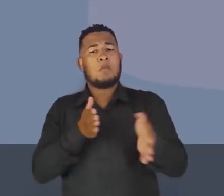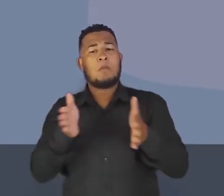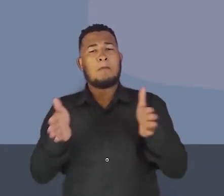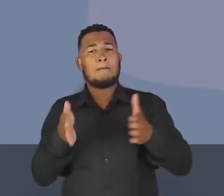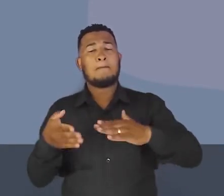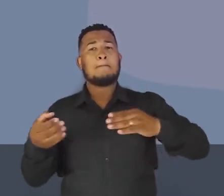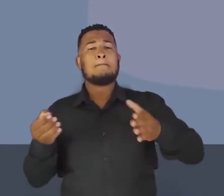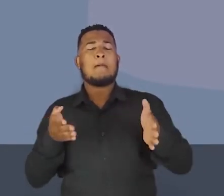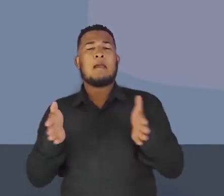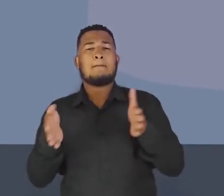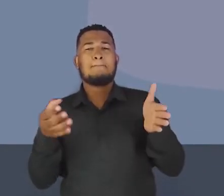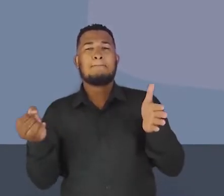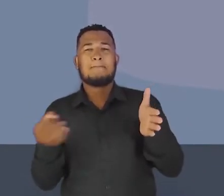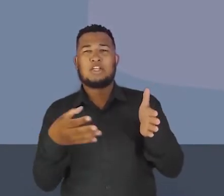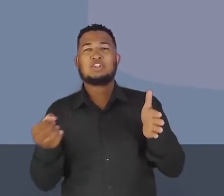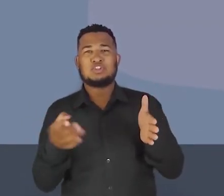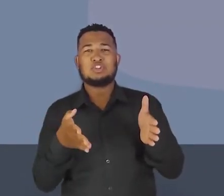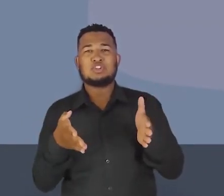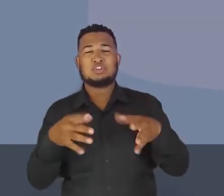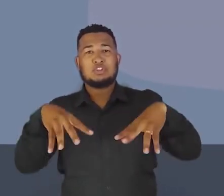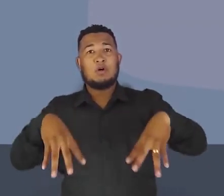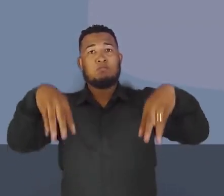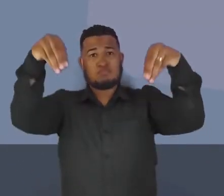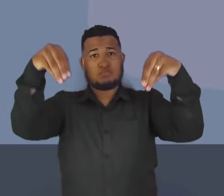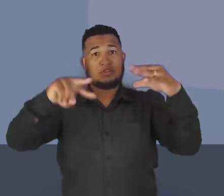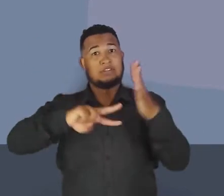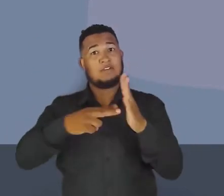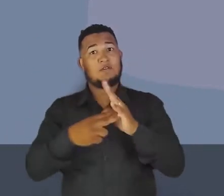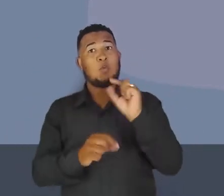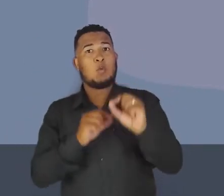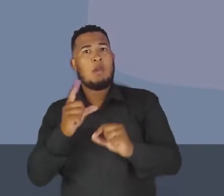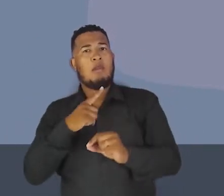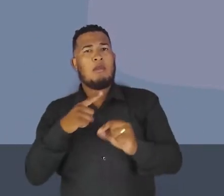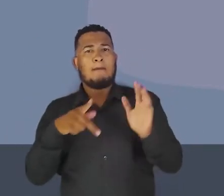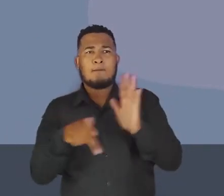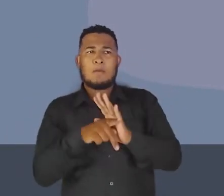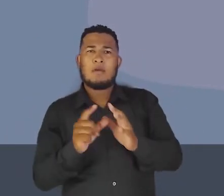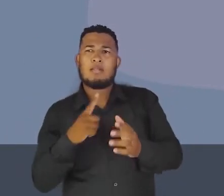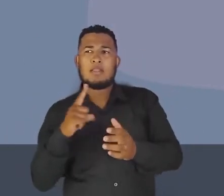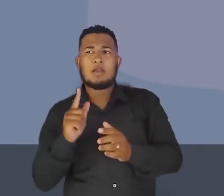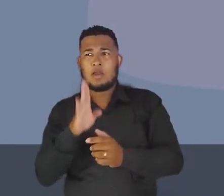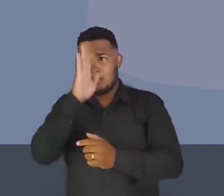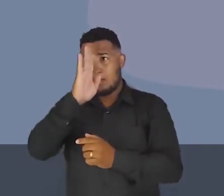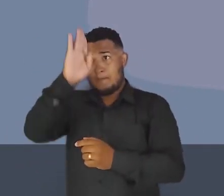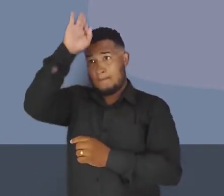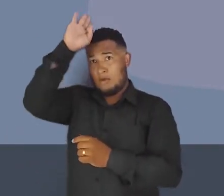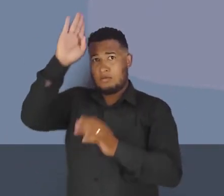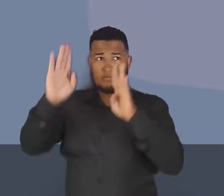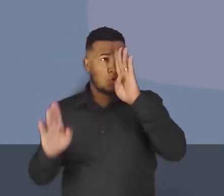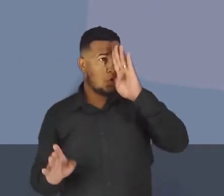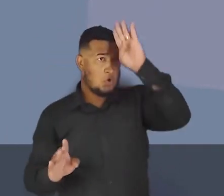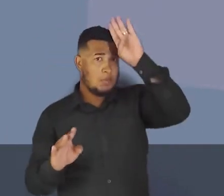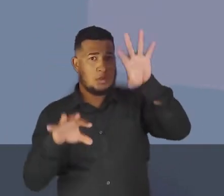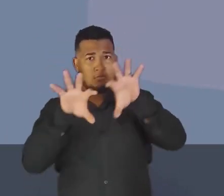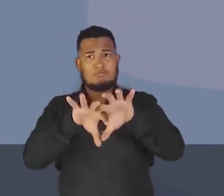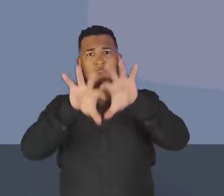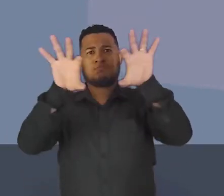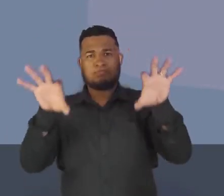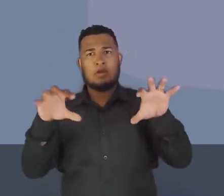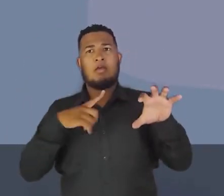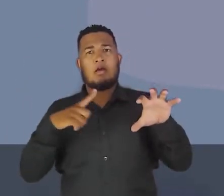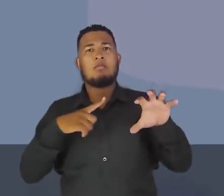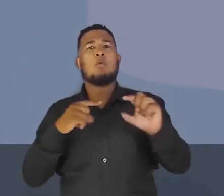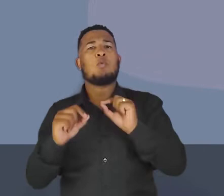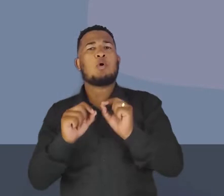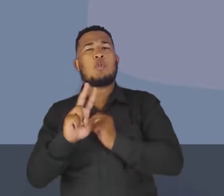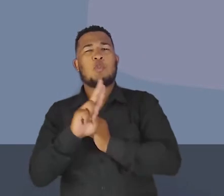Império Romano e a queda de Constantinopla, que era a capital do outro Império Romano, o Império Romano do Oriente, também conhecido como